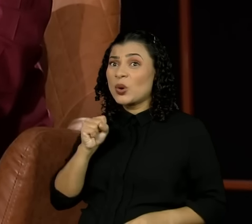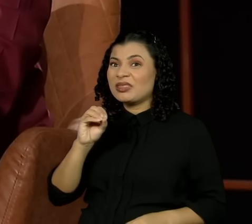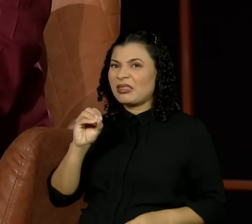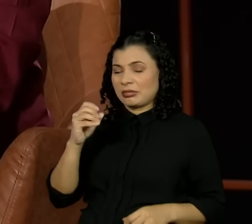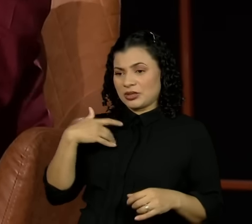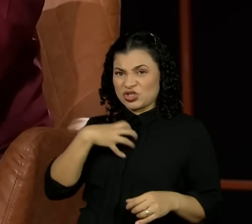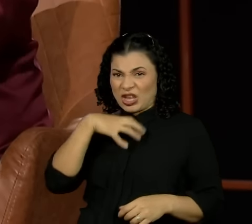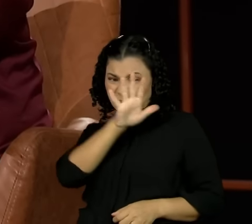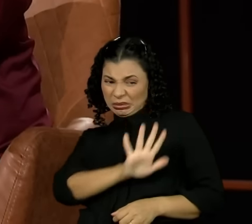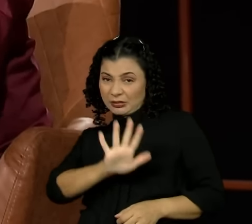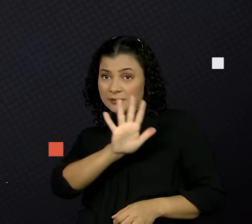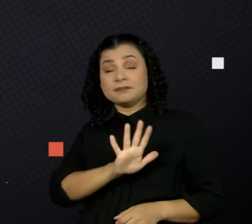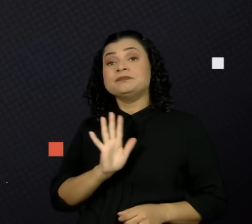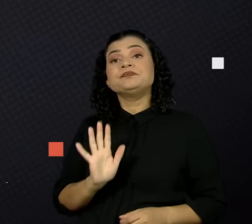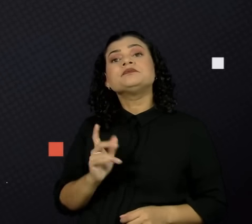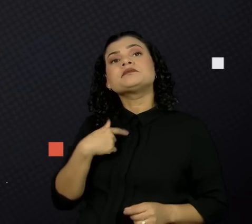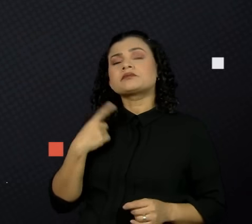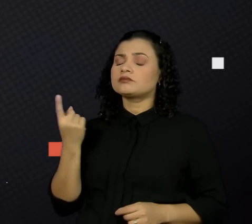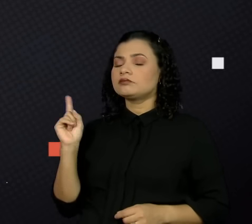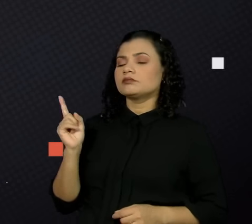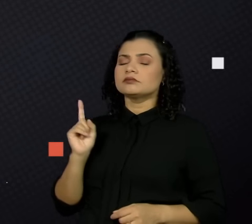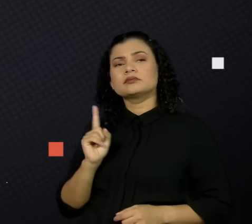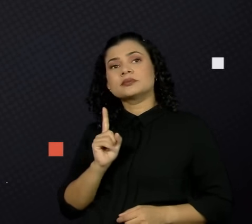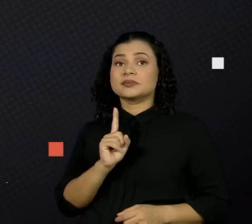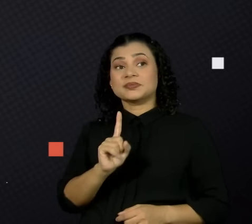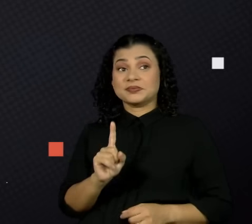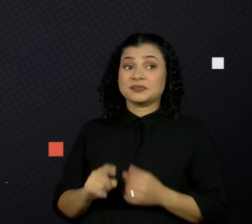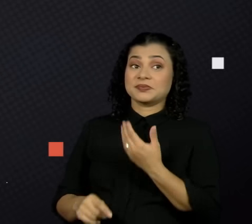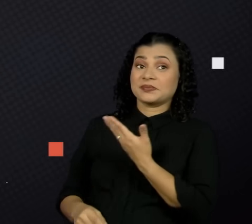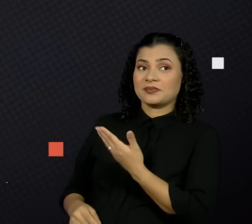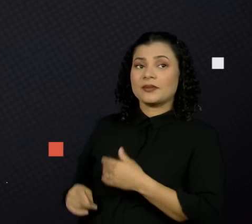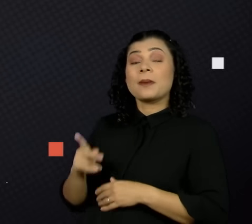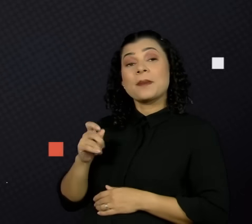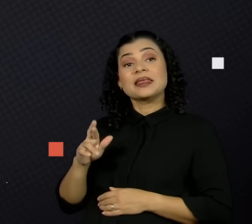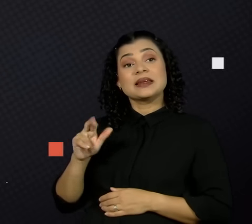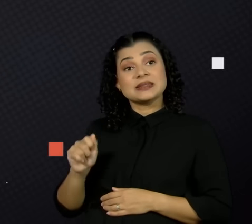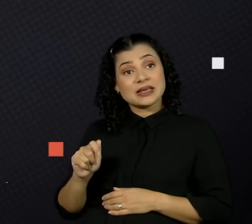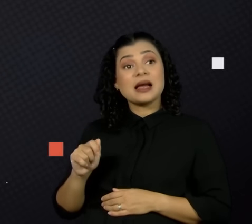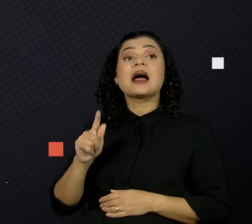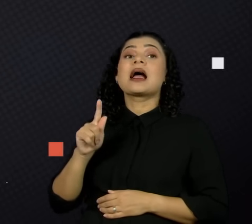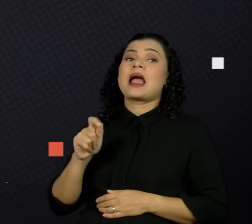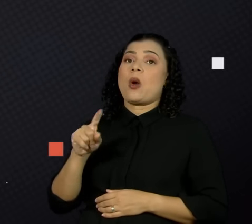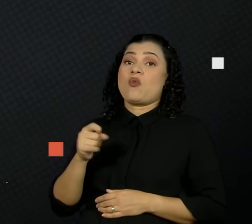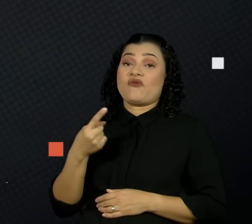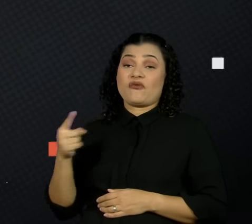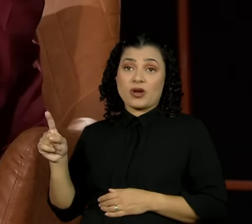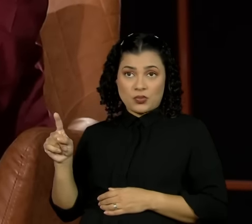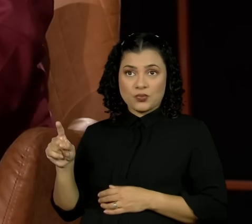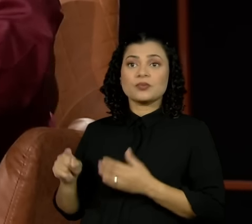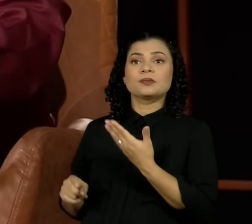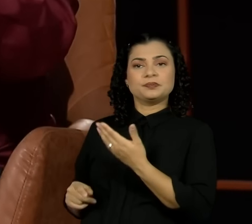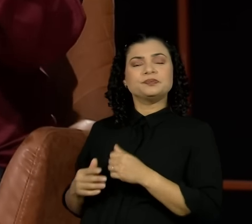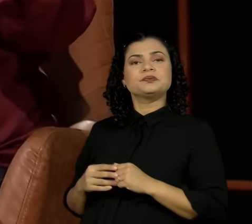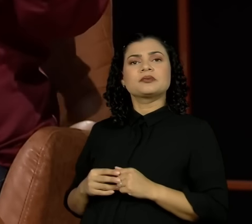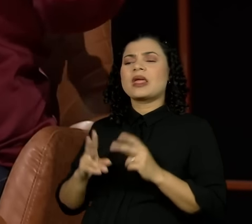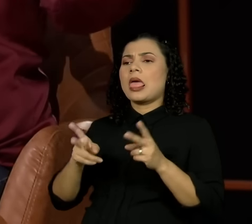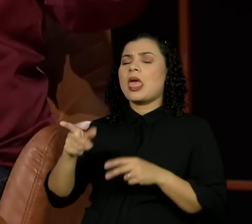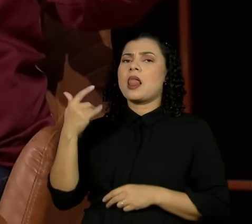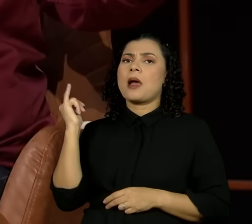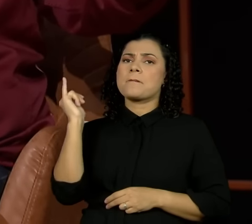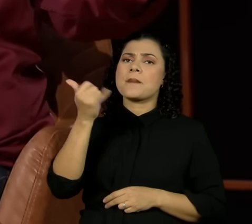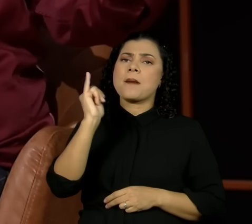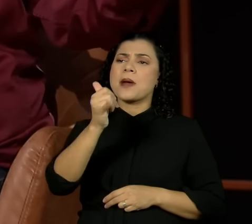não sei, chegando perto dela, e ela era a Patrícia Galvão, a Pagu. E ela ficava falando